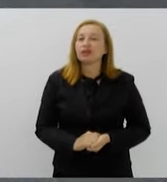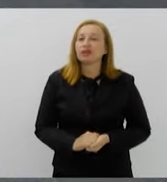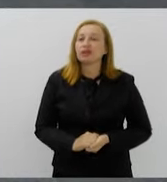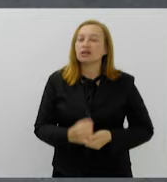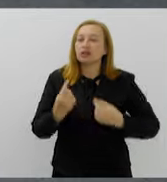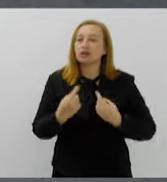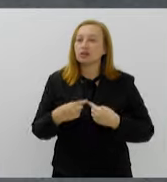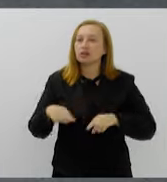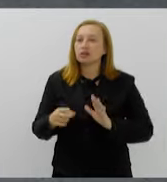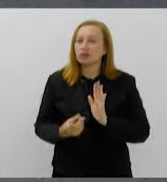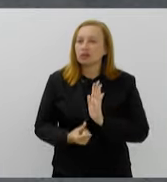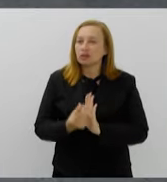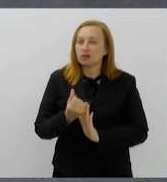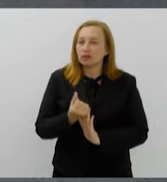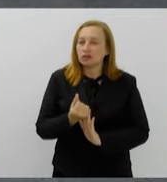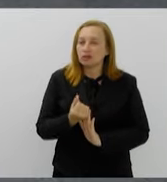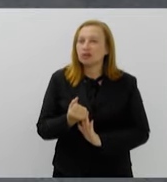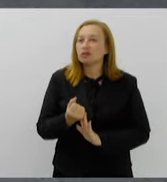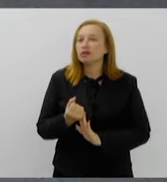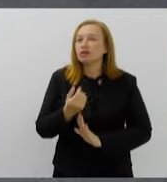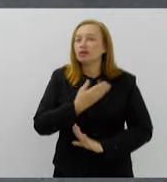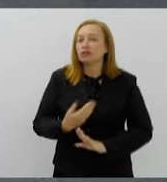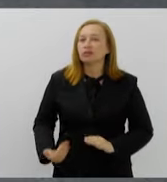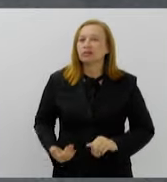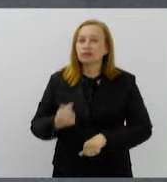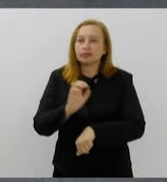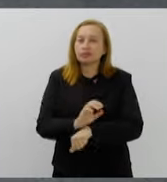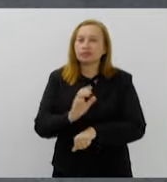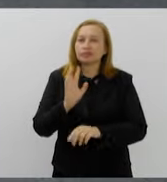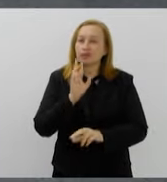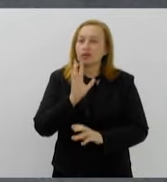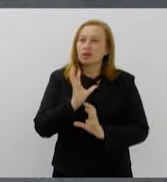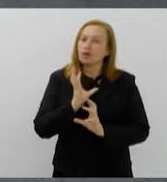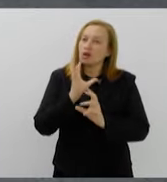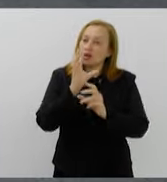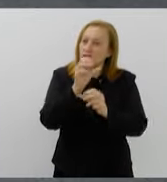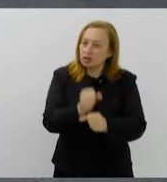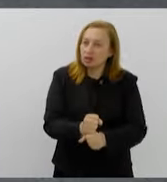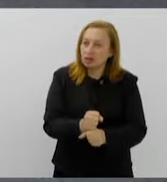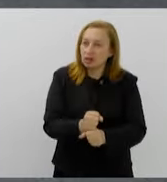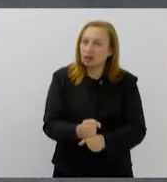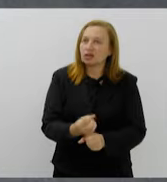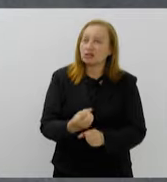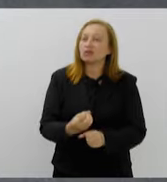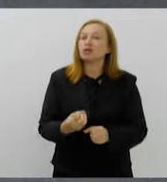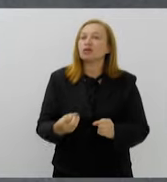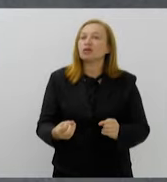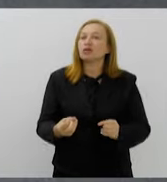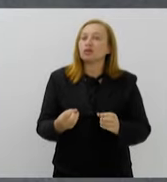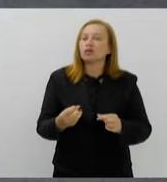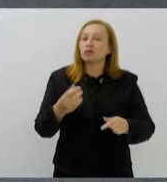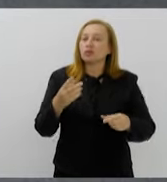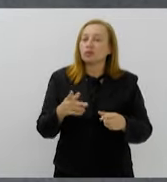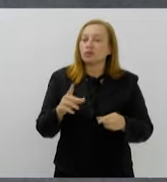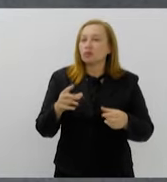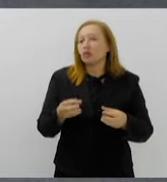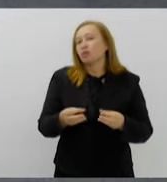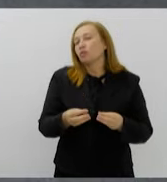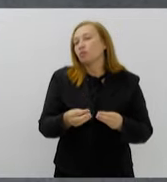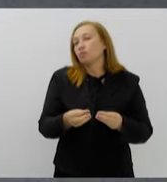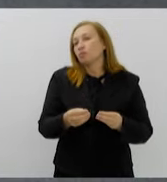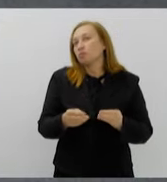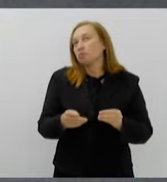às Finanças Públicas do estado que pode ter um resultado Irreversível comprometendo o pagamento das